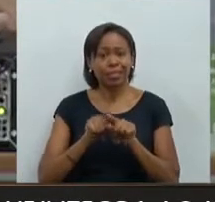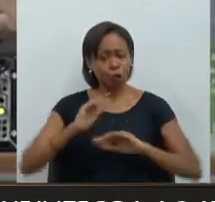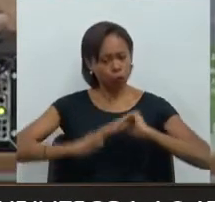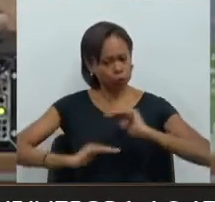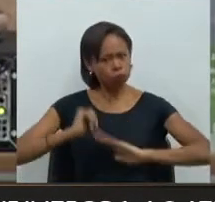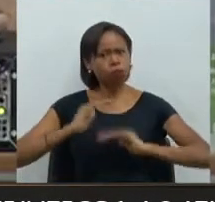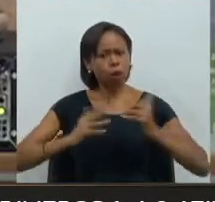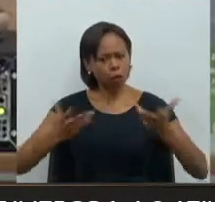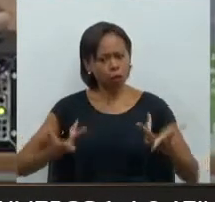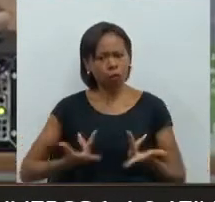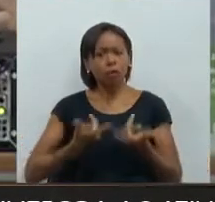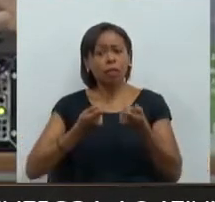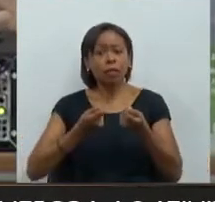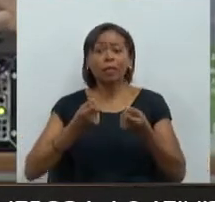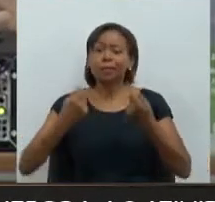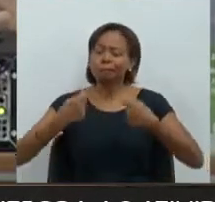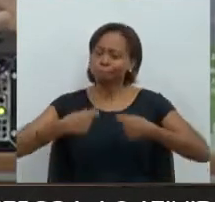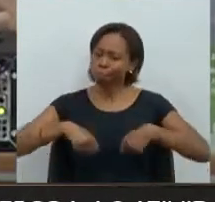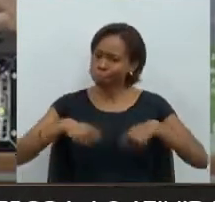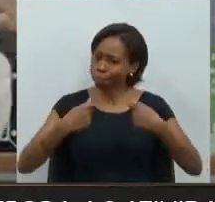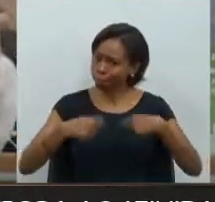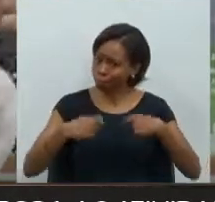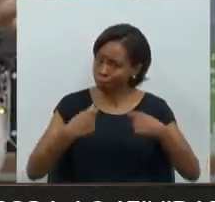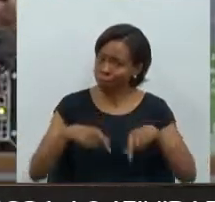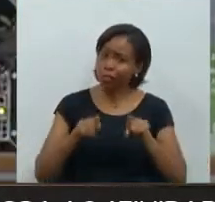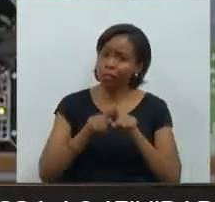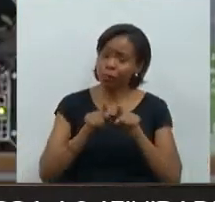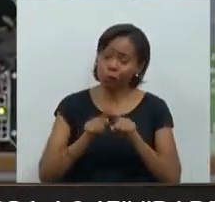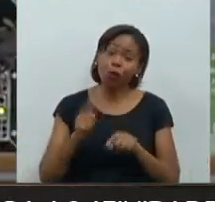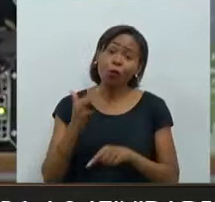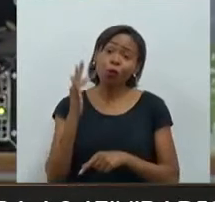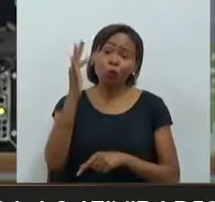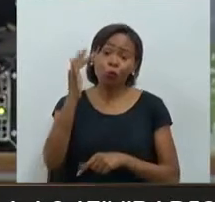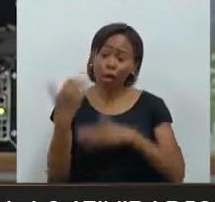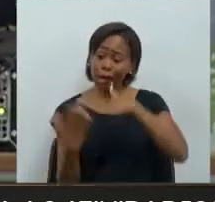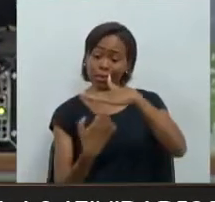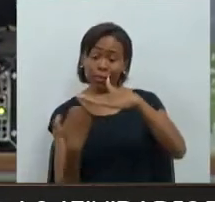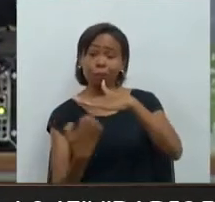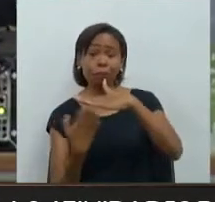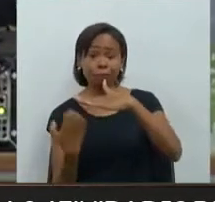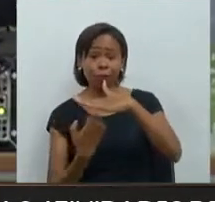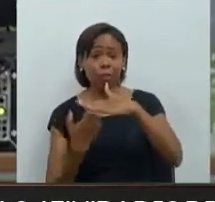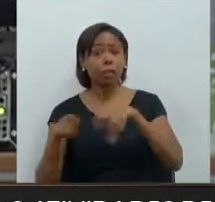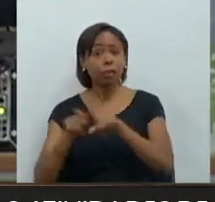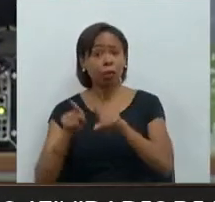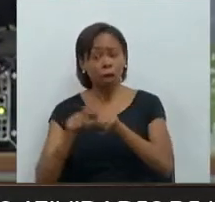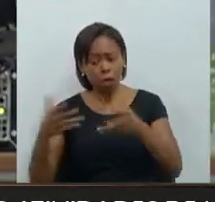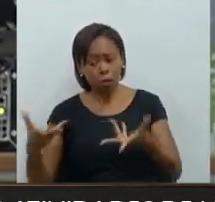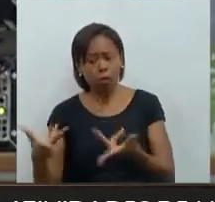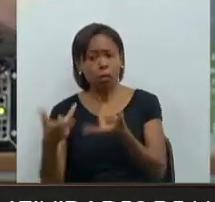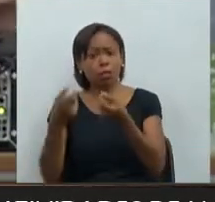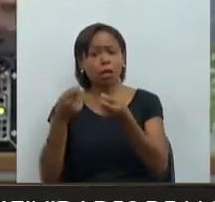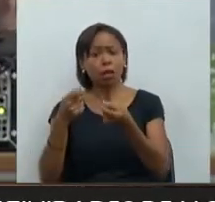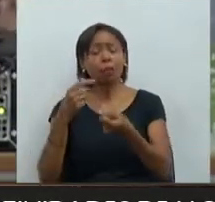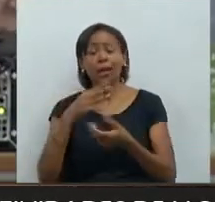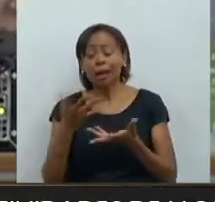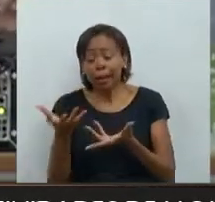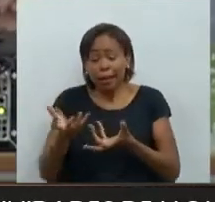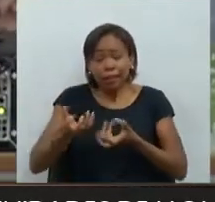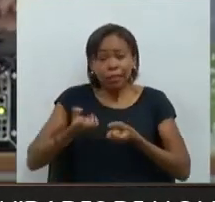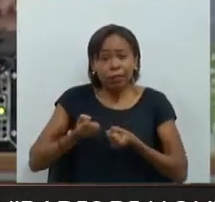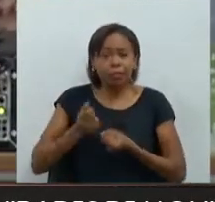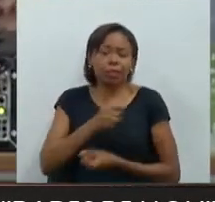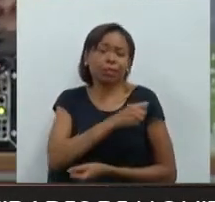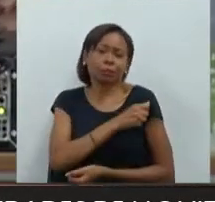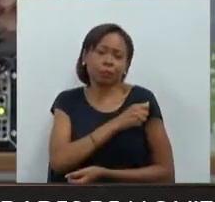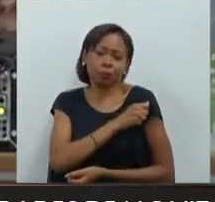ter resultado para esses que saem aí da escola. Nós não queremos essas nossas crianças dentro de casa.